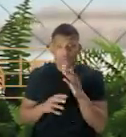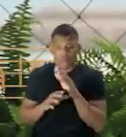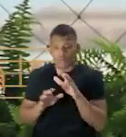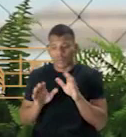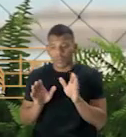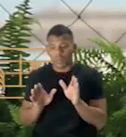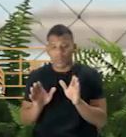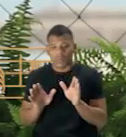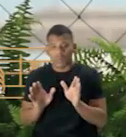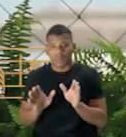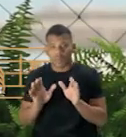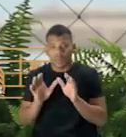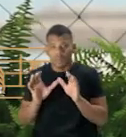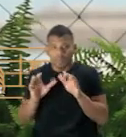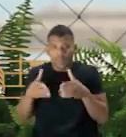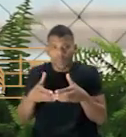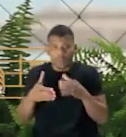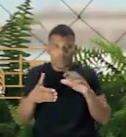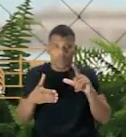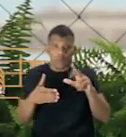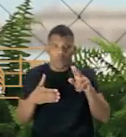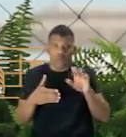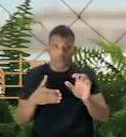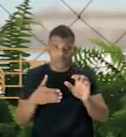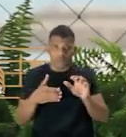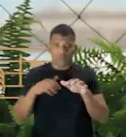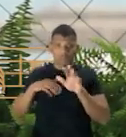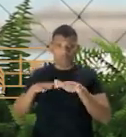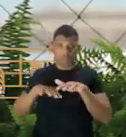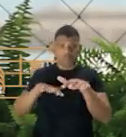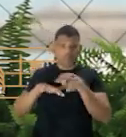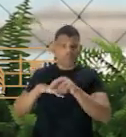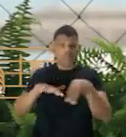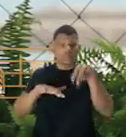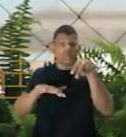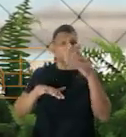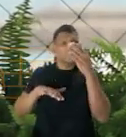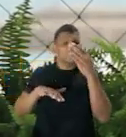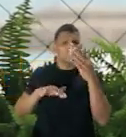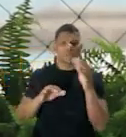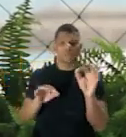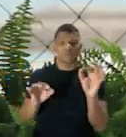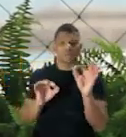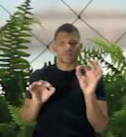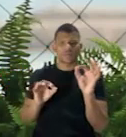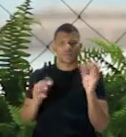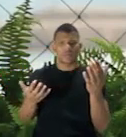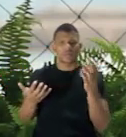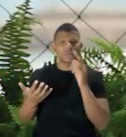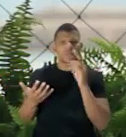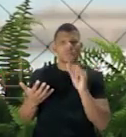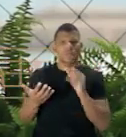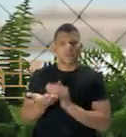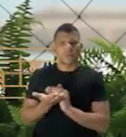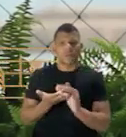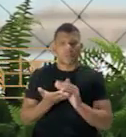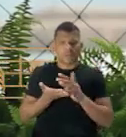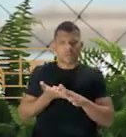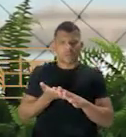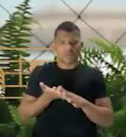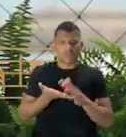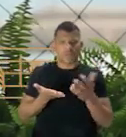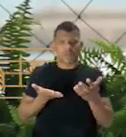que sai o clube sem seu bamba? Quem é que vai puxar o